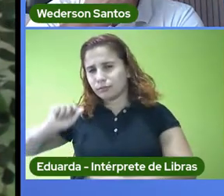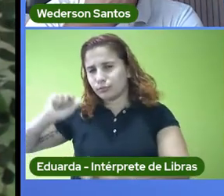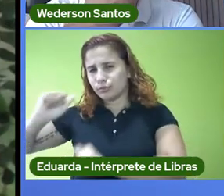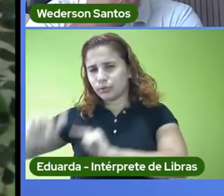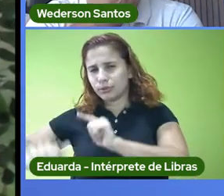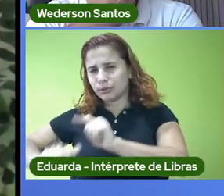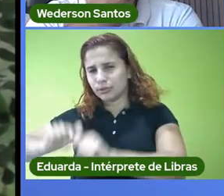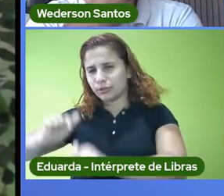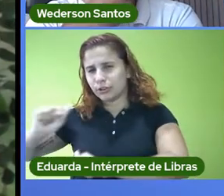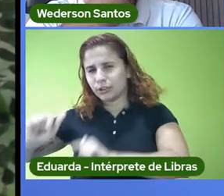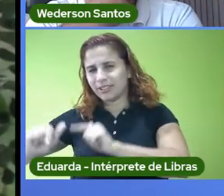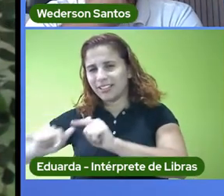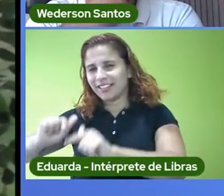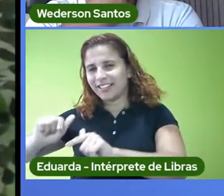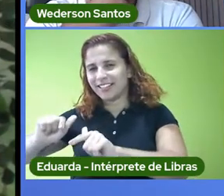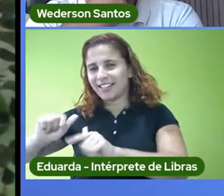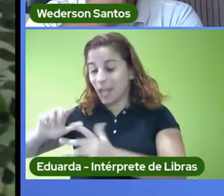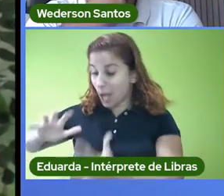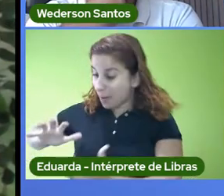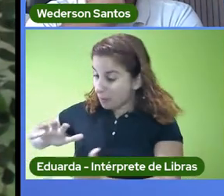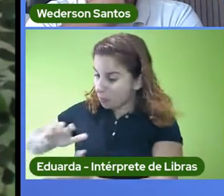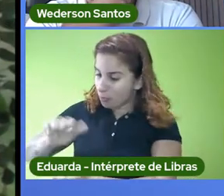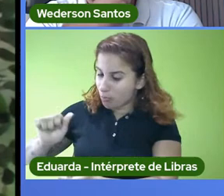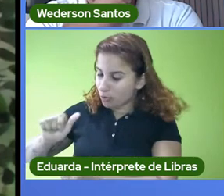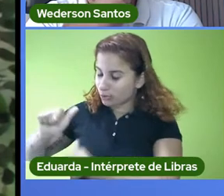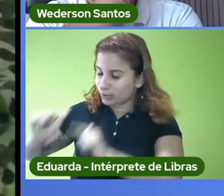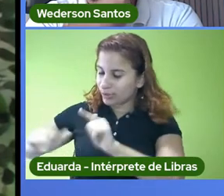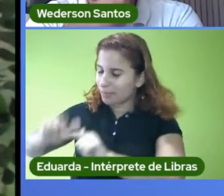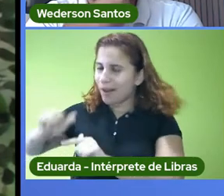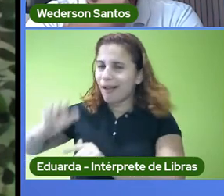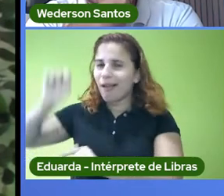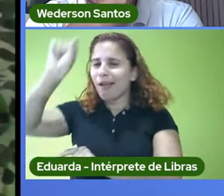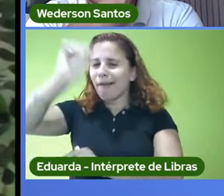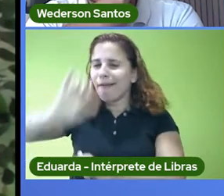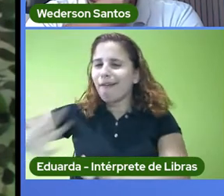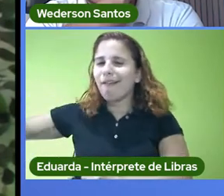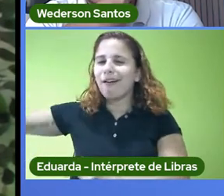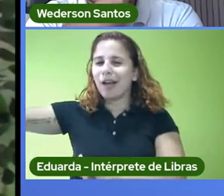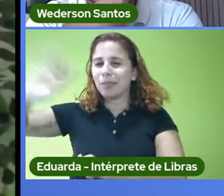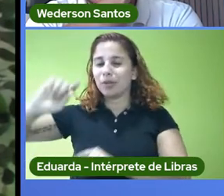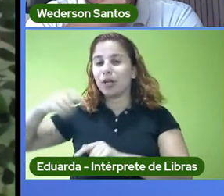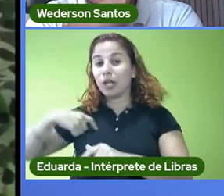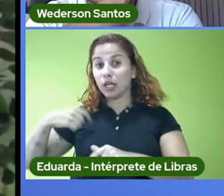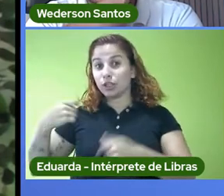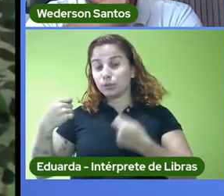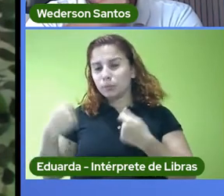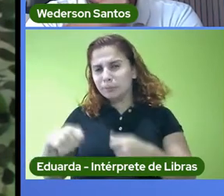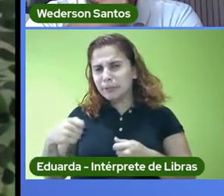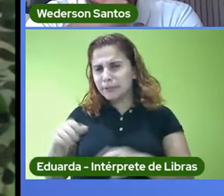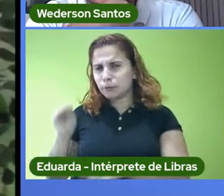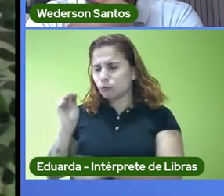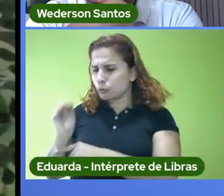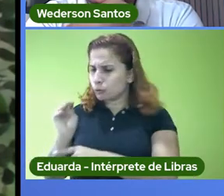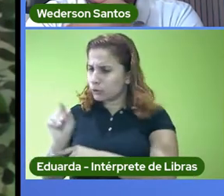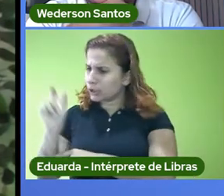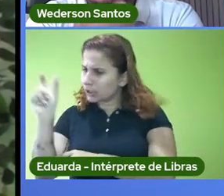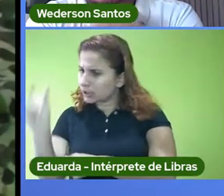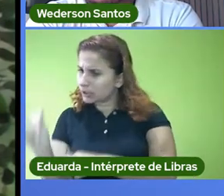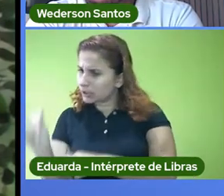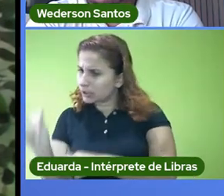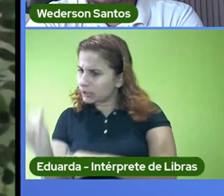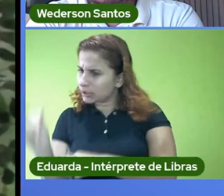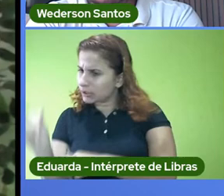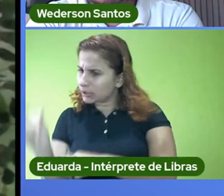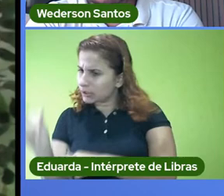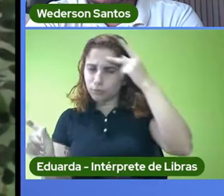trabalho, eu acho que de uma forma muito mais ampla, porque a gente precisa cuidar do espaço, a gente precisa cuidar das pessoas, a gente precisa pensar nele enquanto